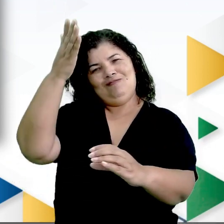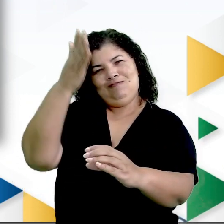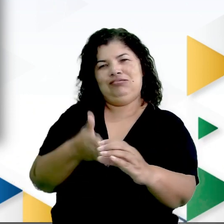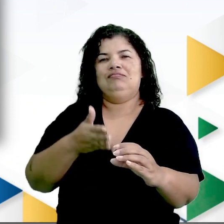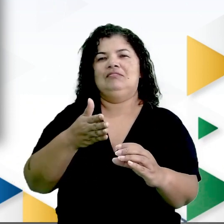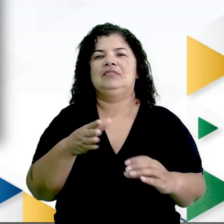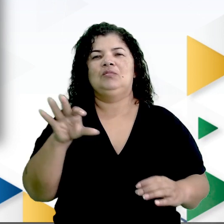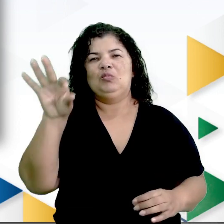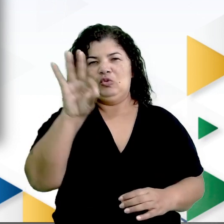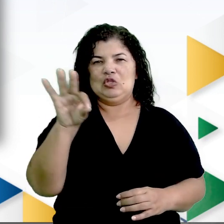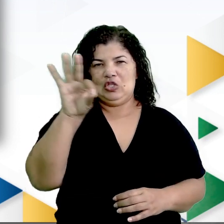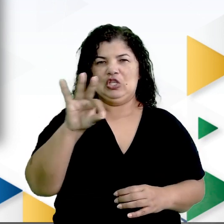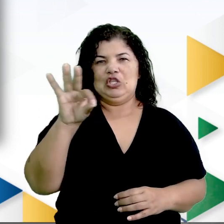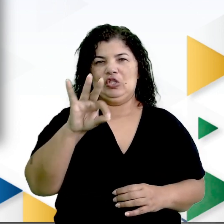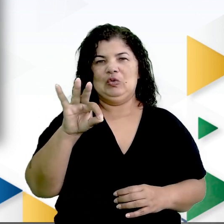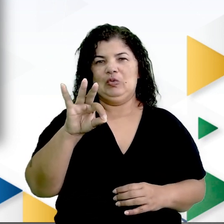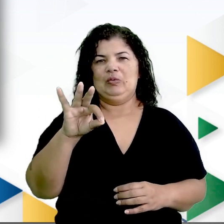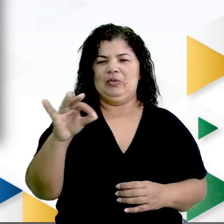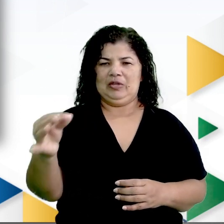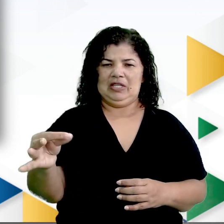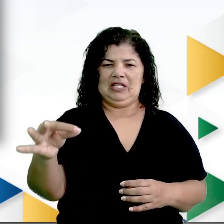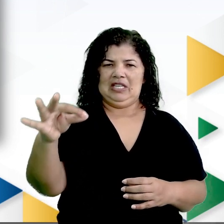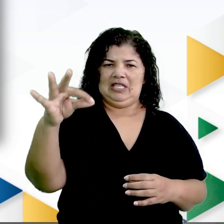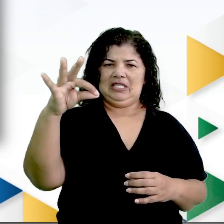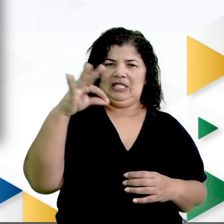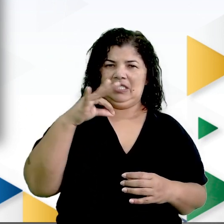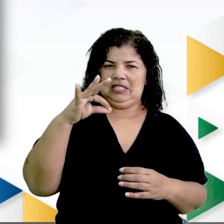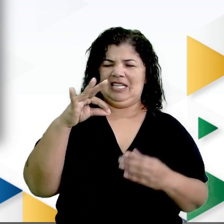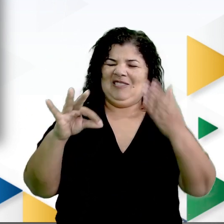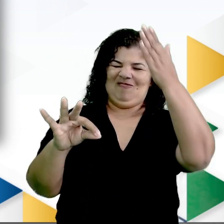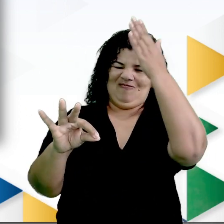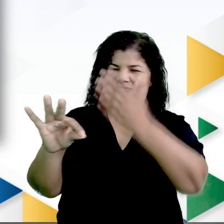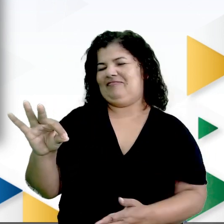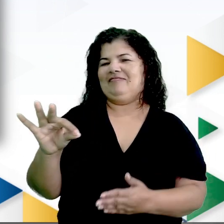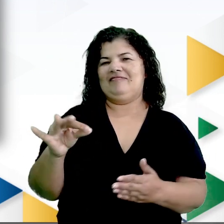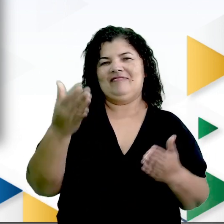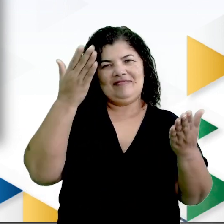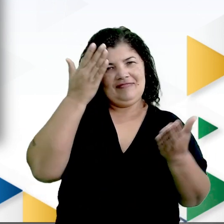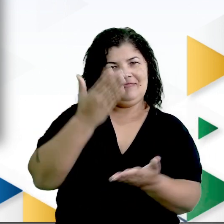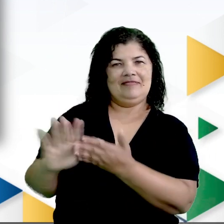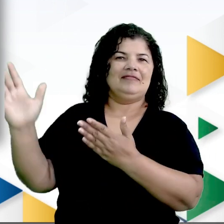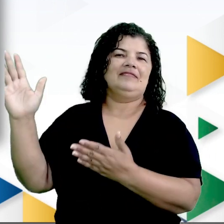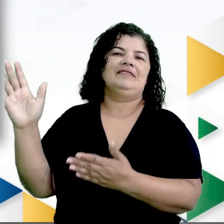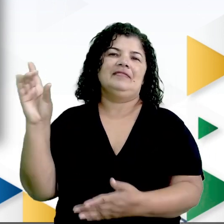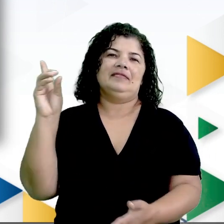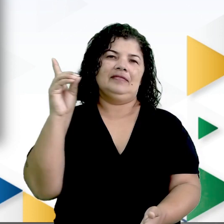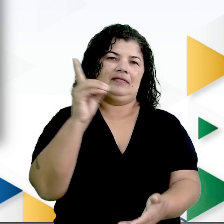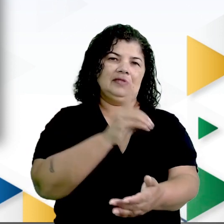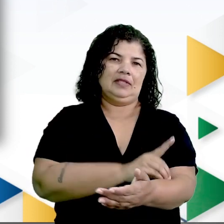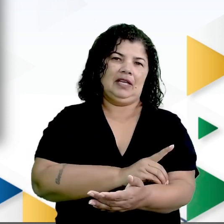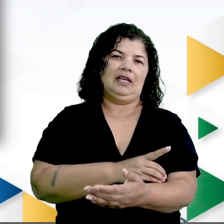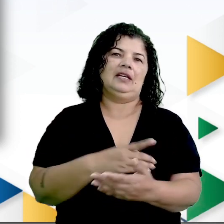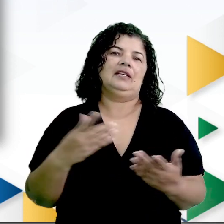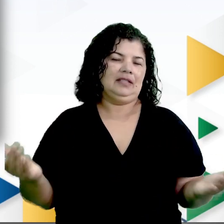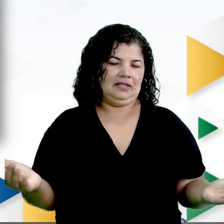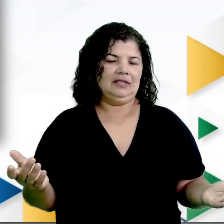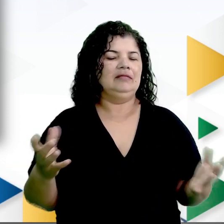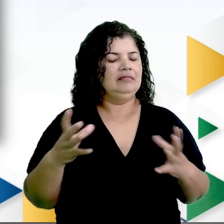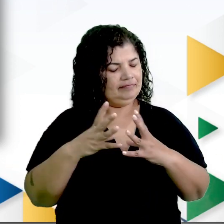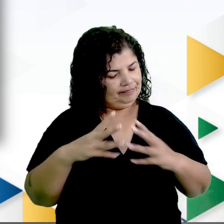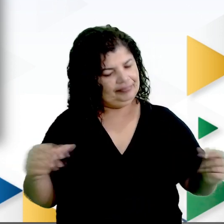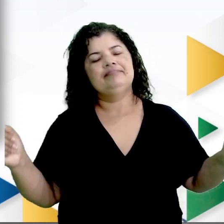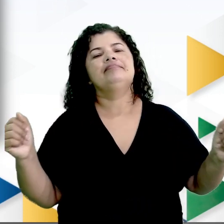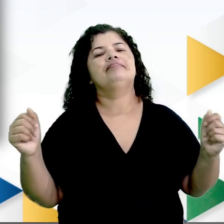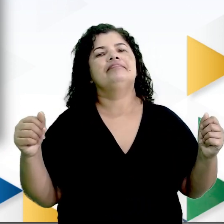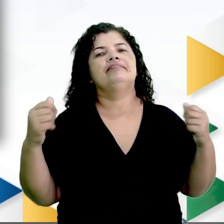A ideia que está transmitindo é, vamos eliminar o mosquito da dengue. Vamos erradicar a